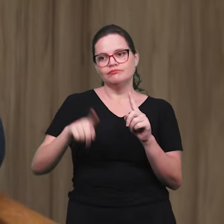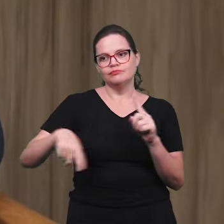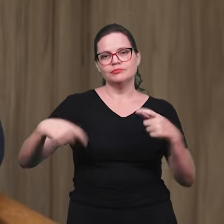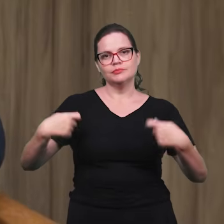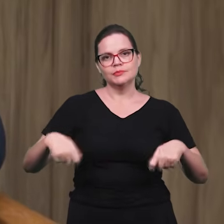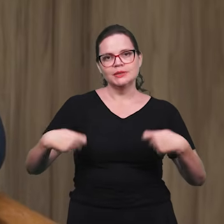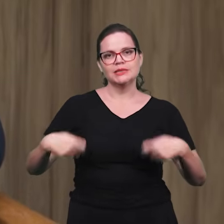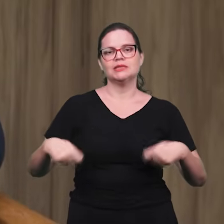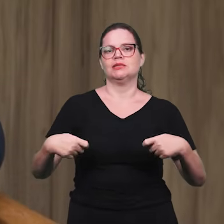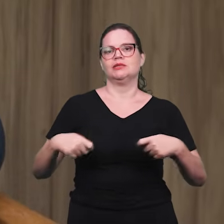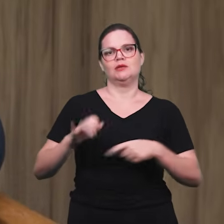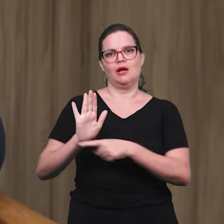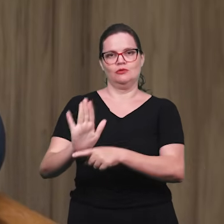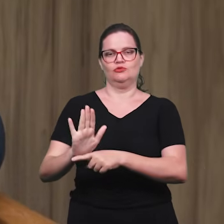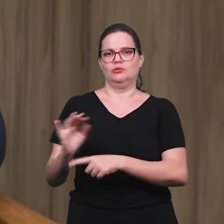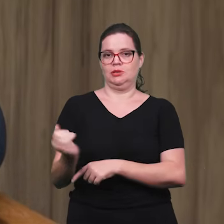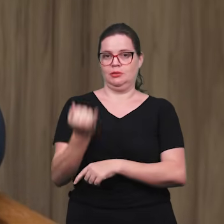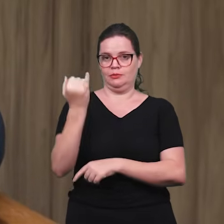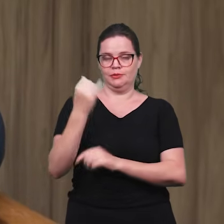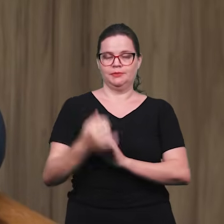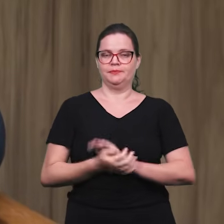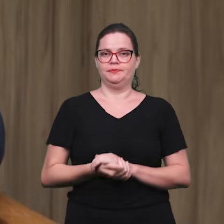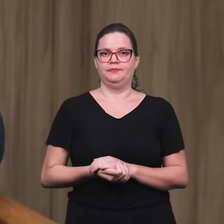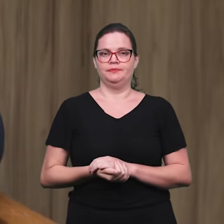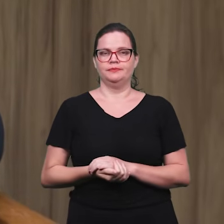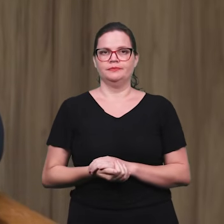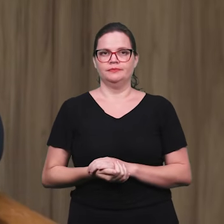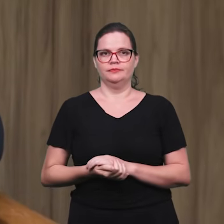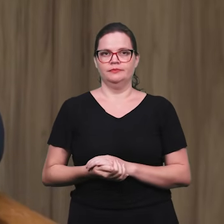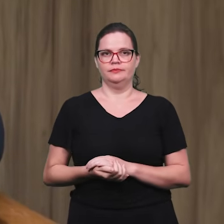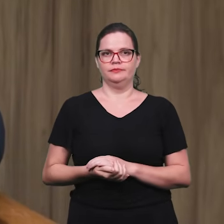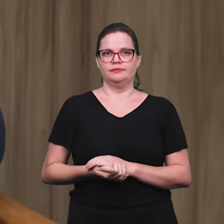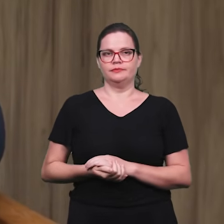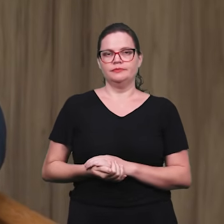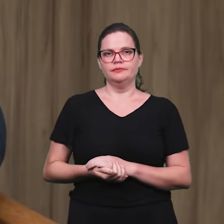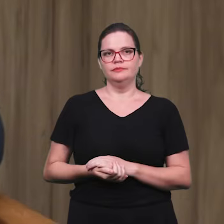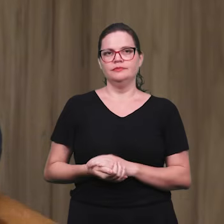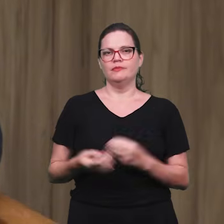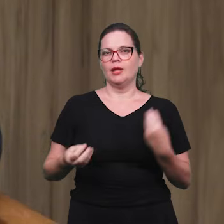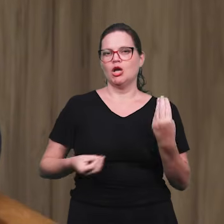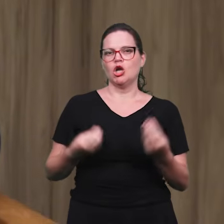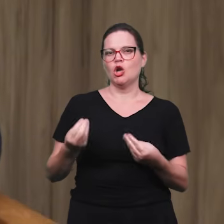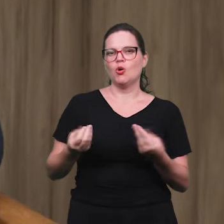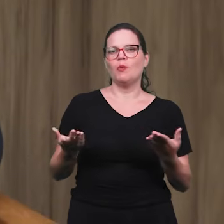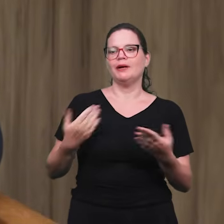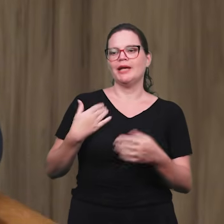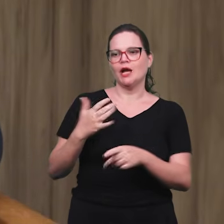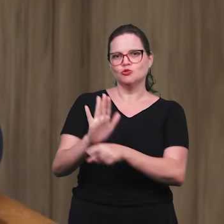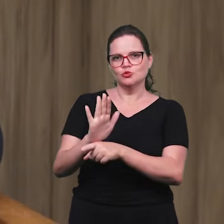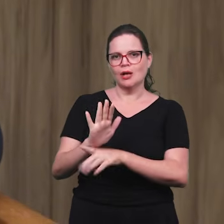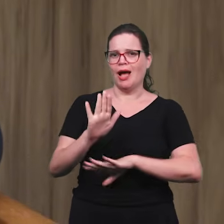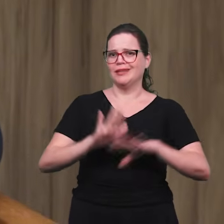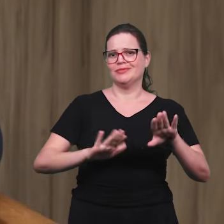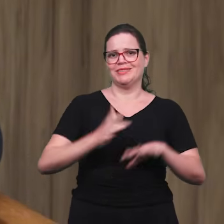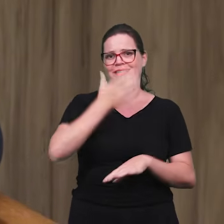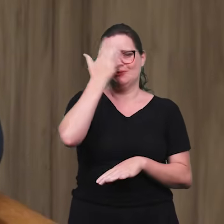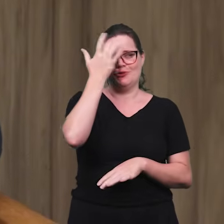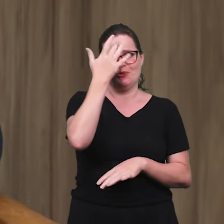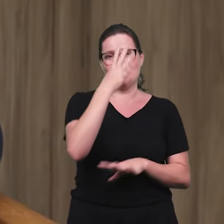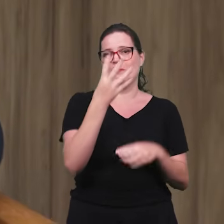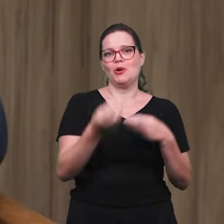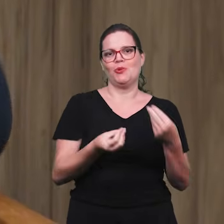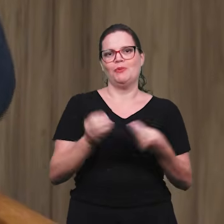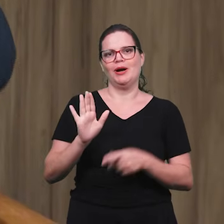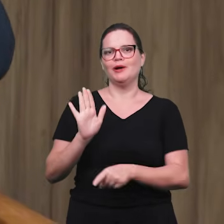ter a devida importância. E muitas das vezes isso não é feito de forma correta. E